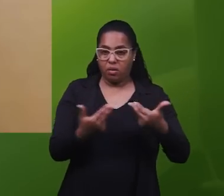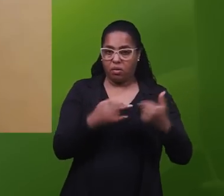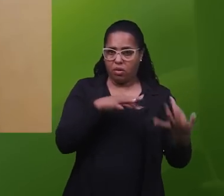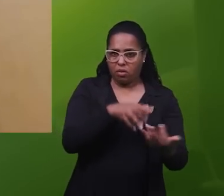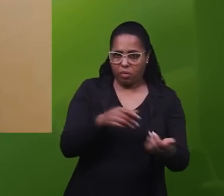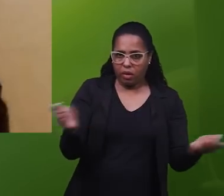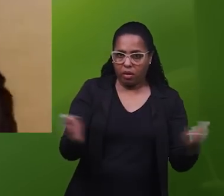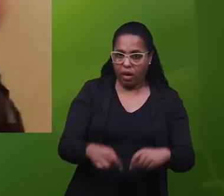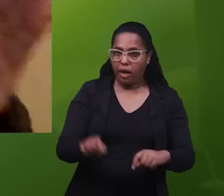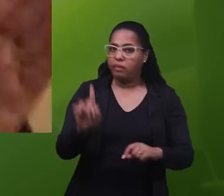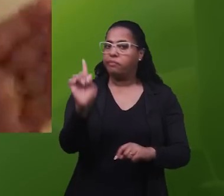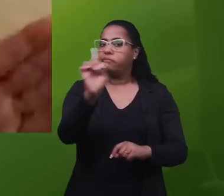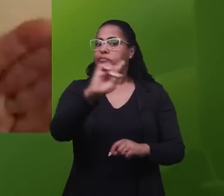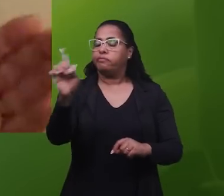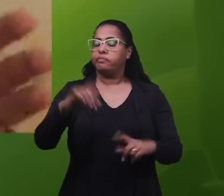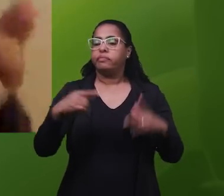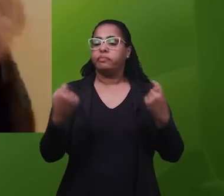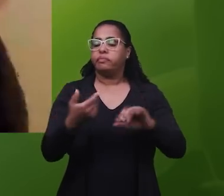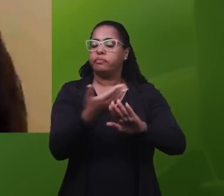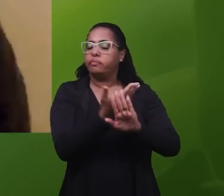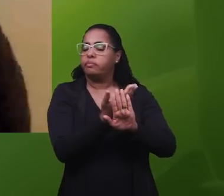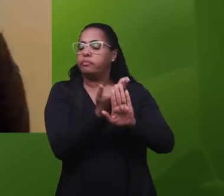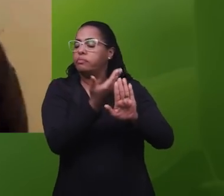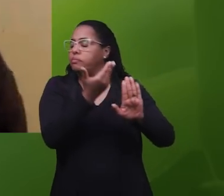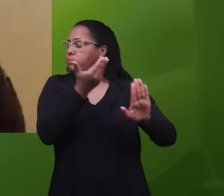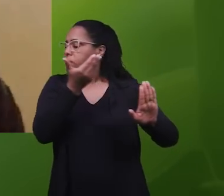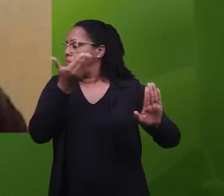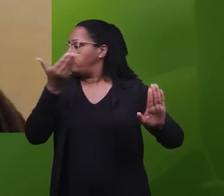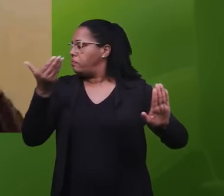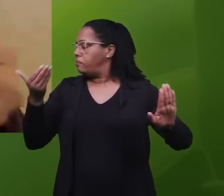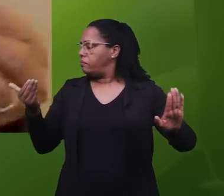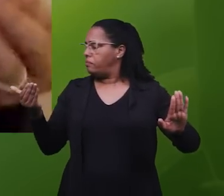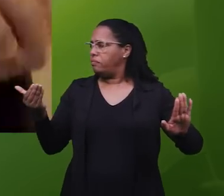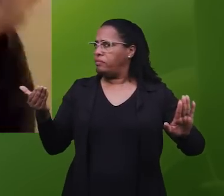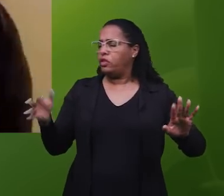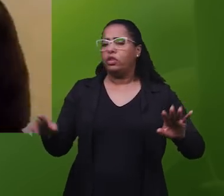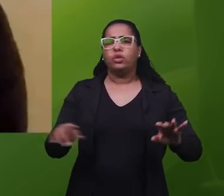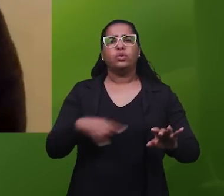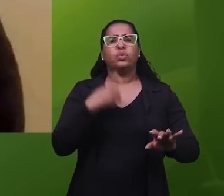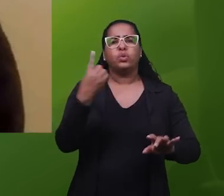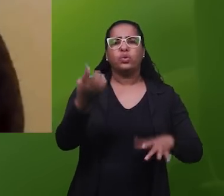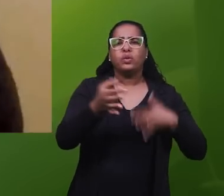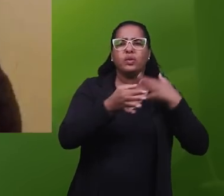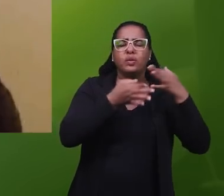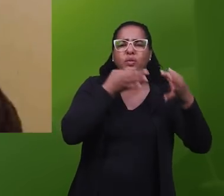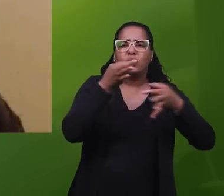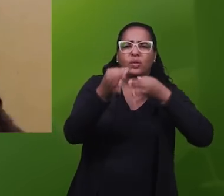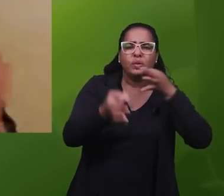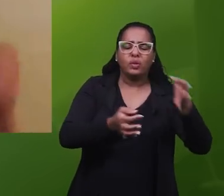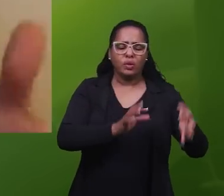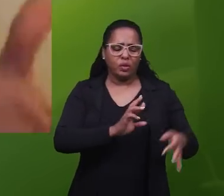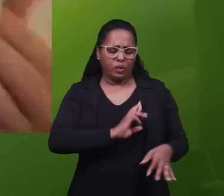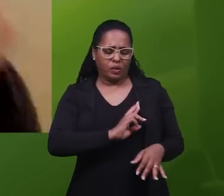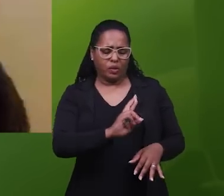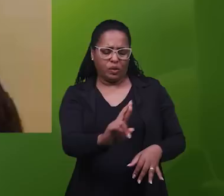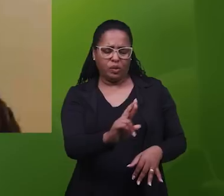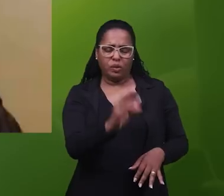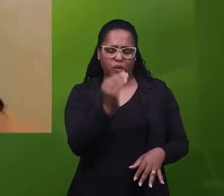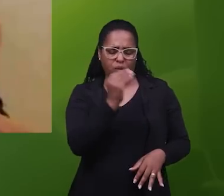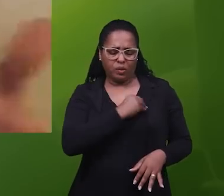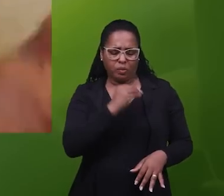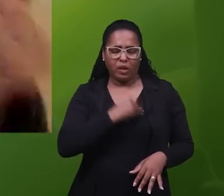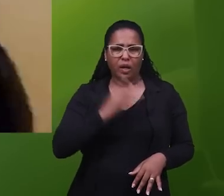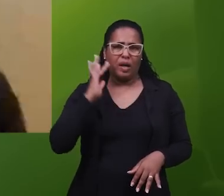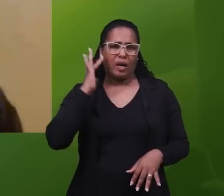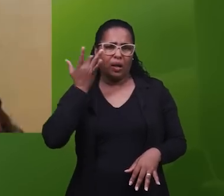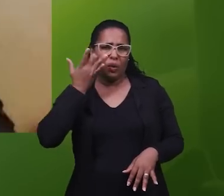nos afastar dos nossos argumentos, das nossas religiosidades, do